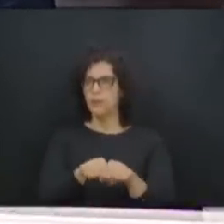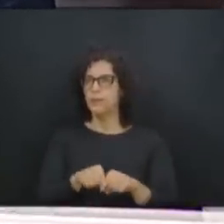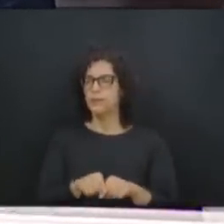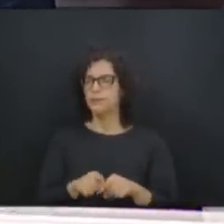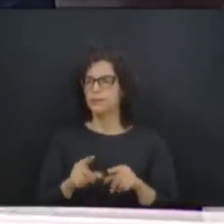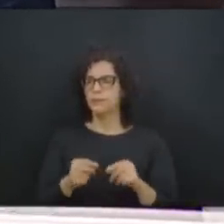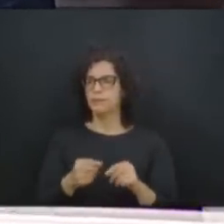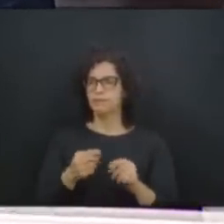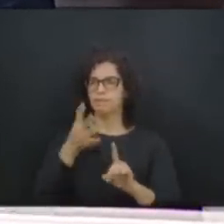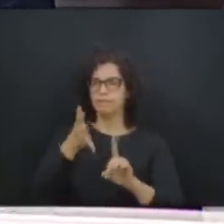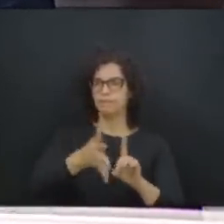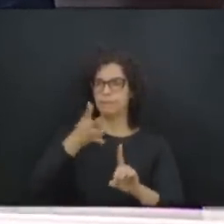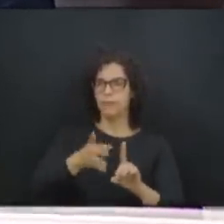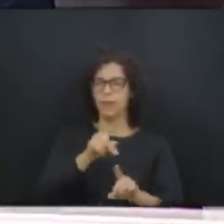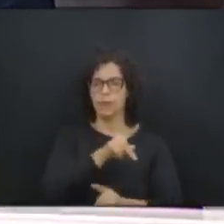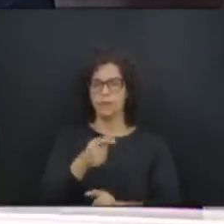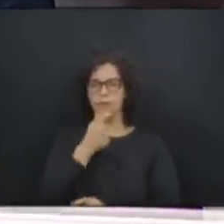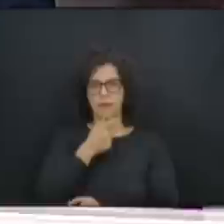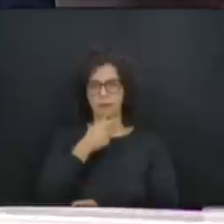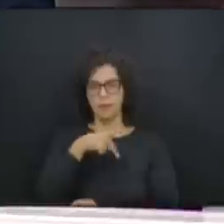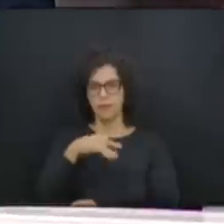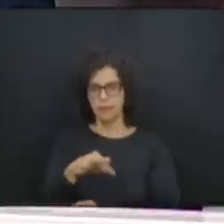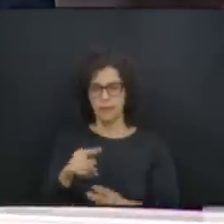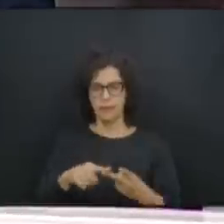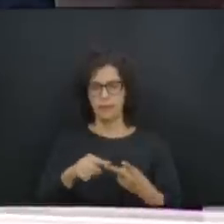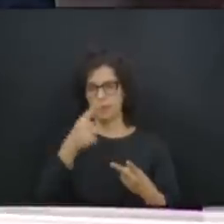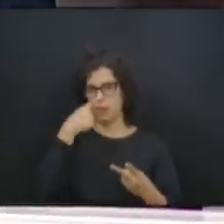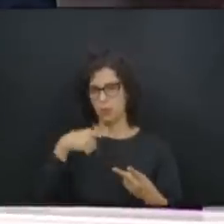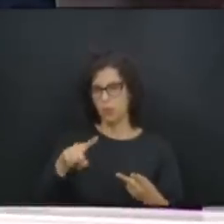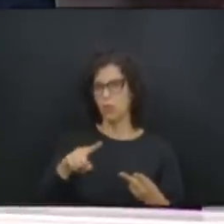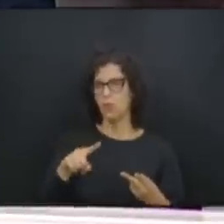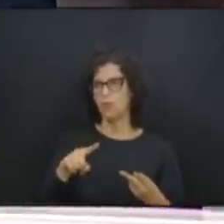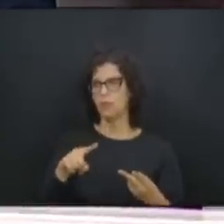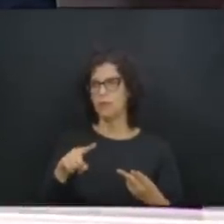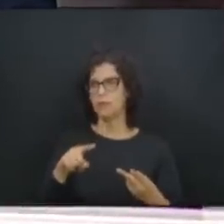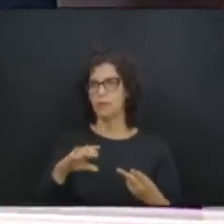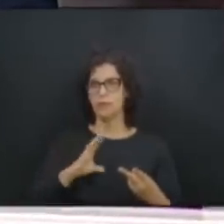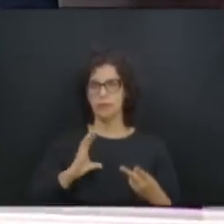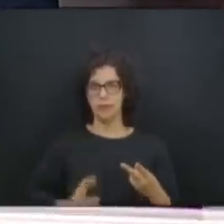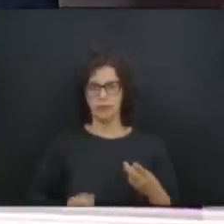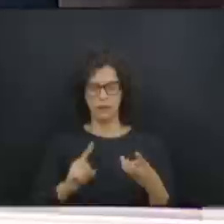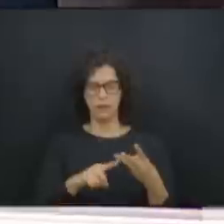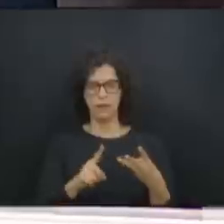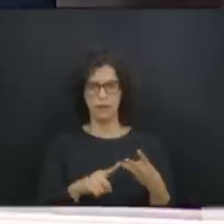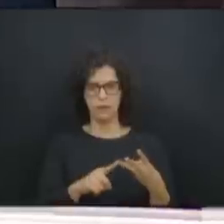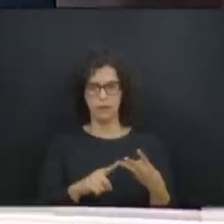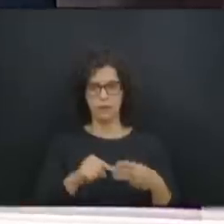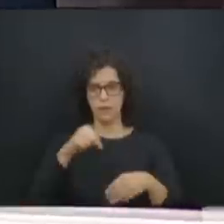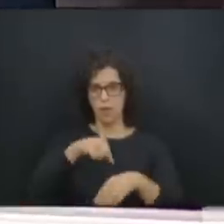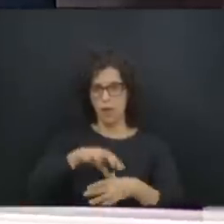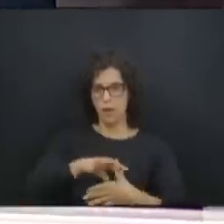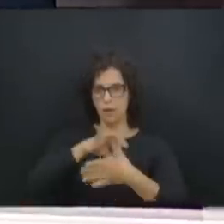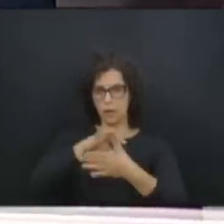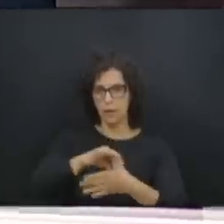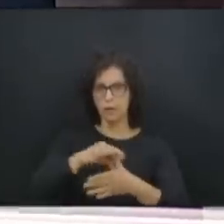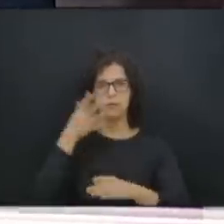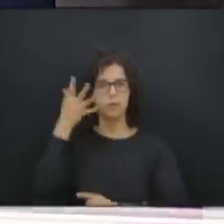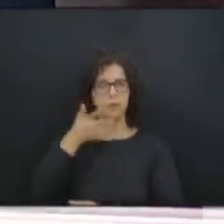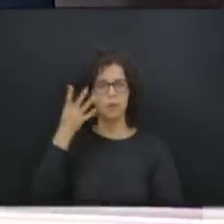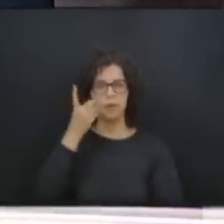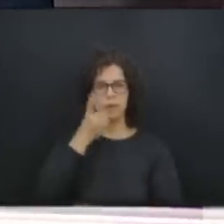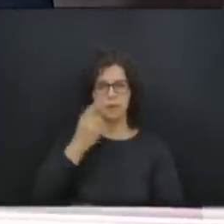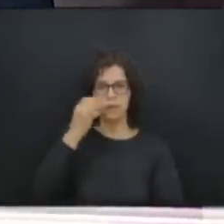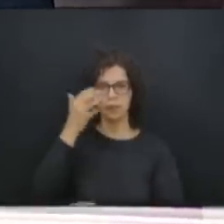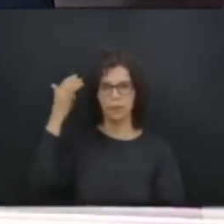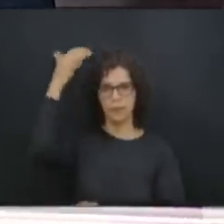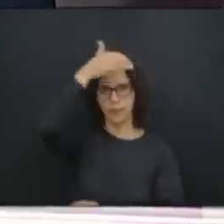fazendo uso da palavra o deputado Professor Lemos do PT o deputado Douglas Fabrício da Cidadania no horário das lideranças da palavra o